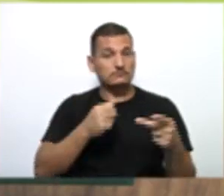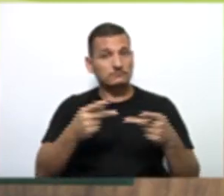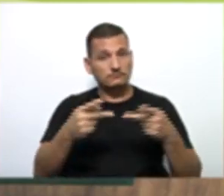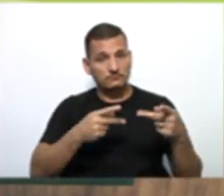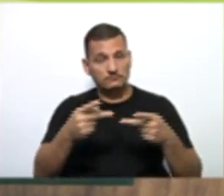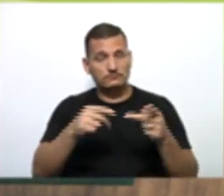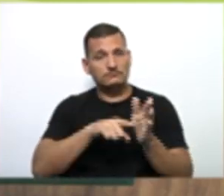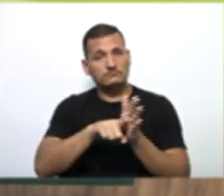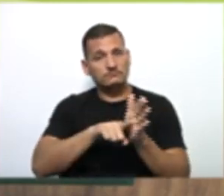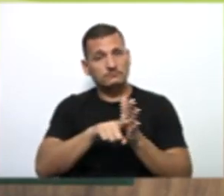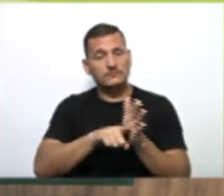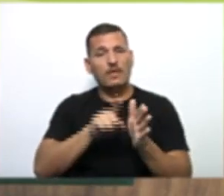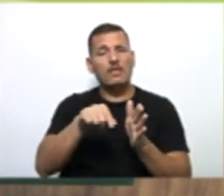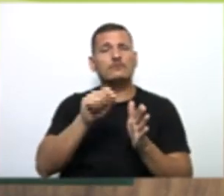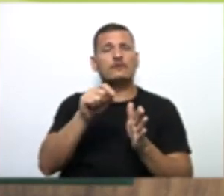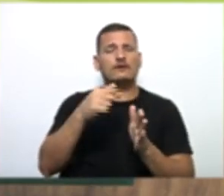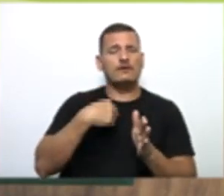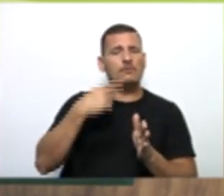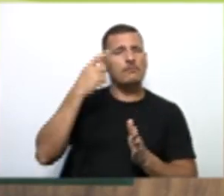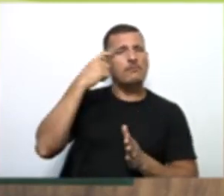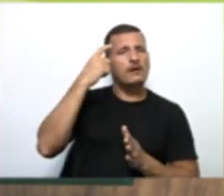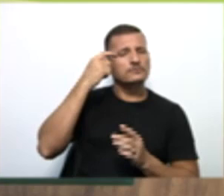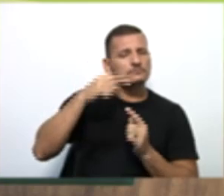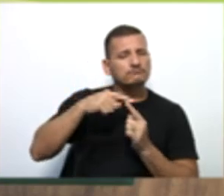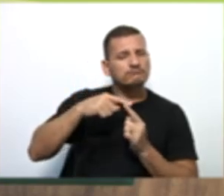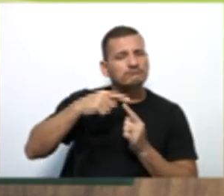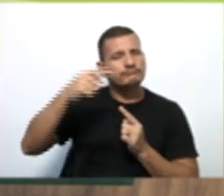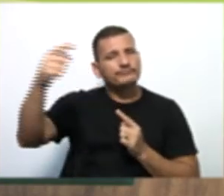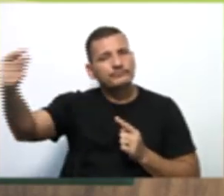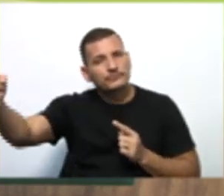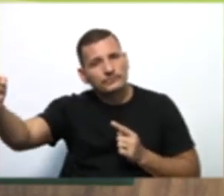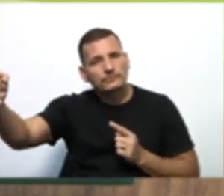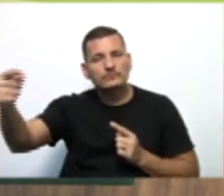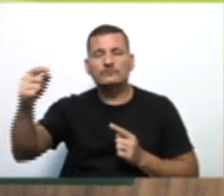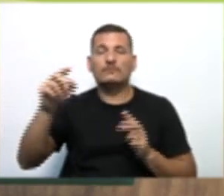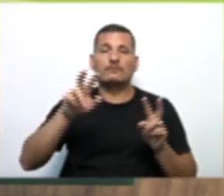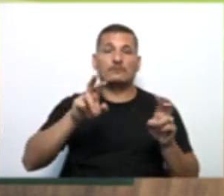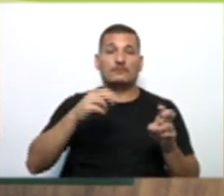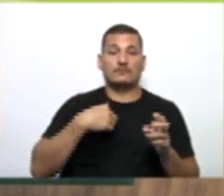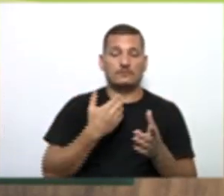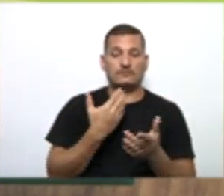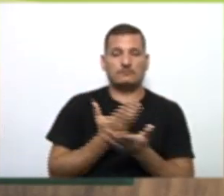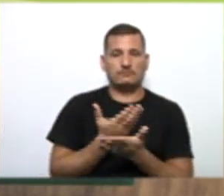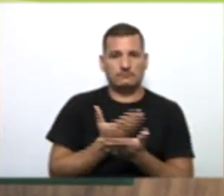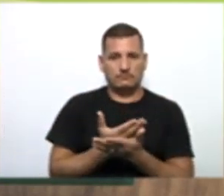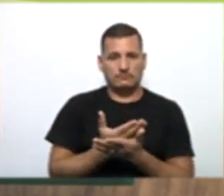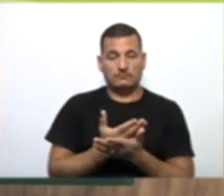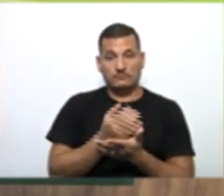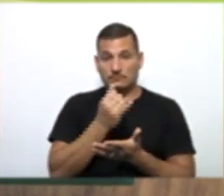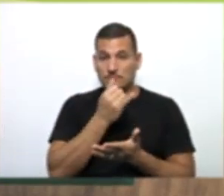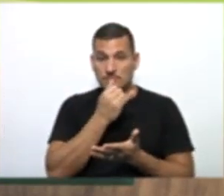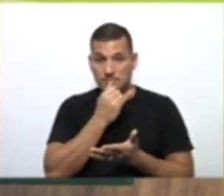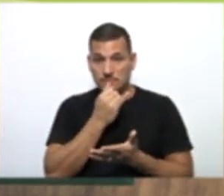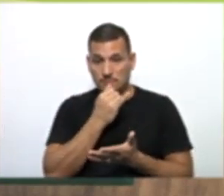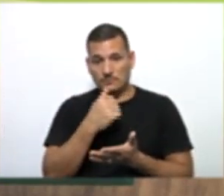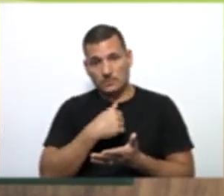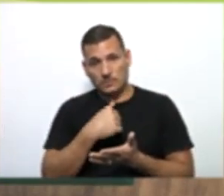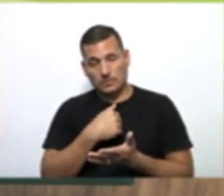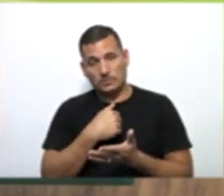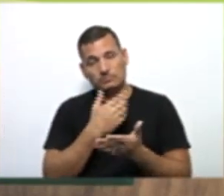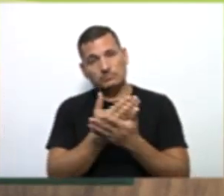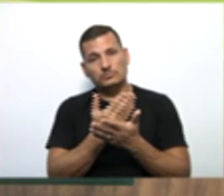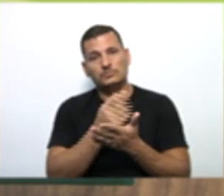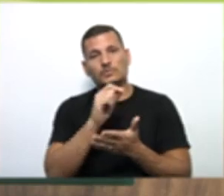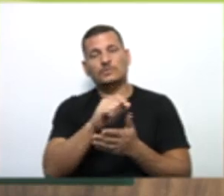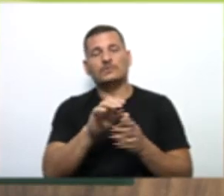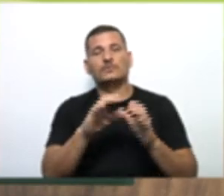uma projeção do que eu faço, né? Uma projeção que eu faço sobre um tema que eu quero estudar. Eu, por exemplo, estudo comunidades